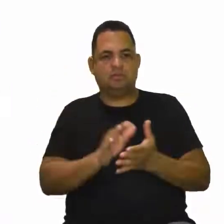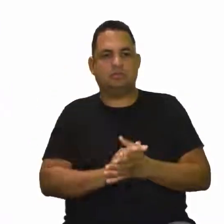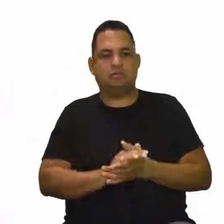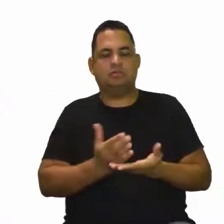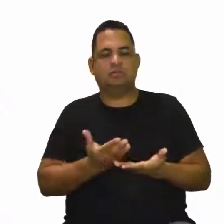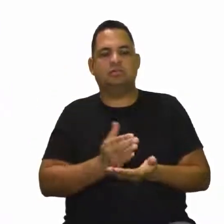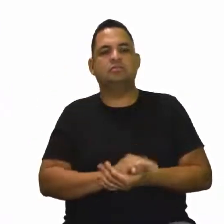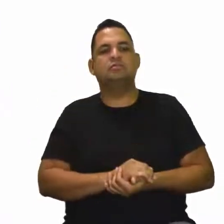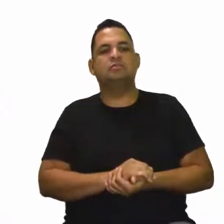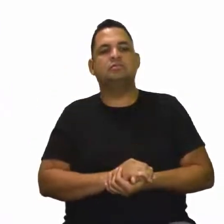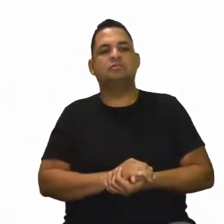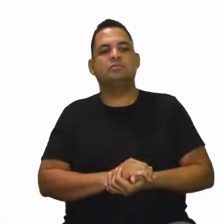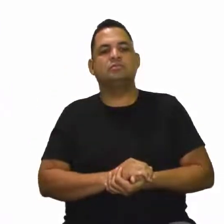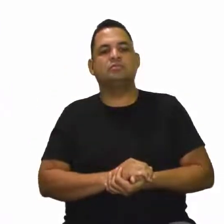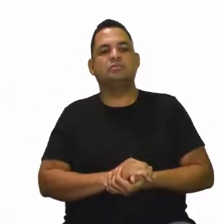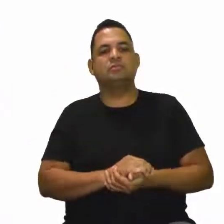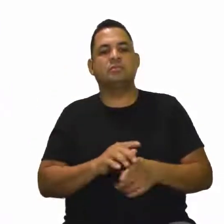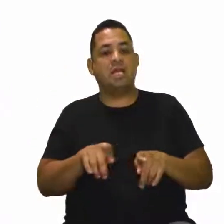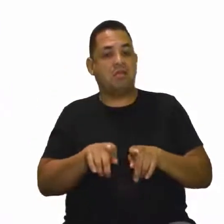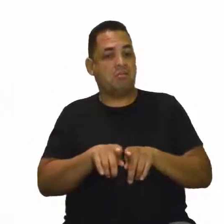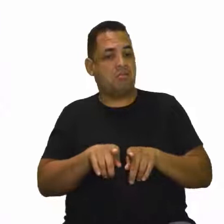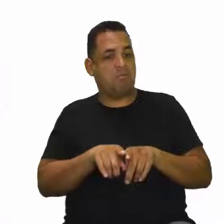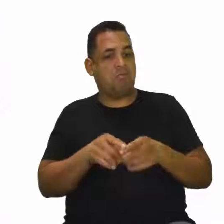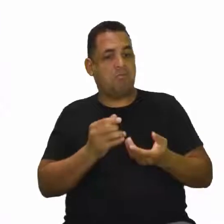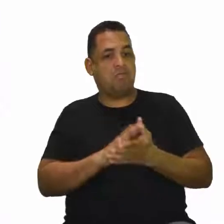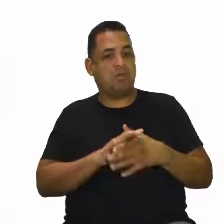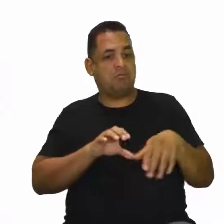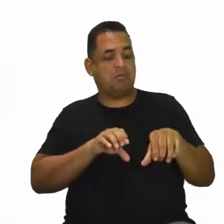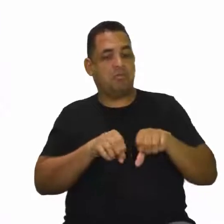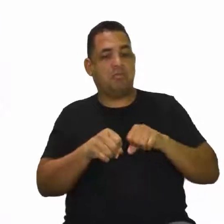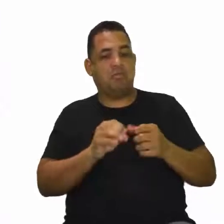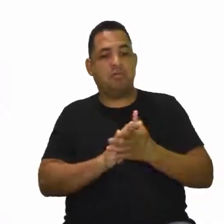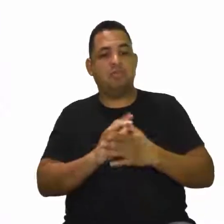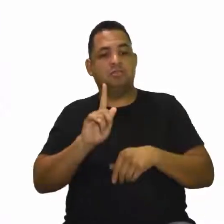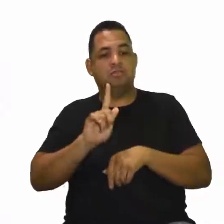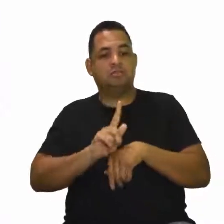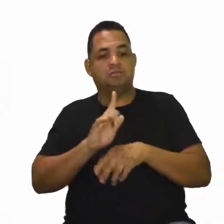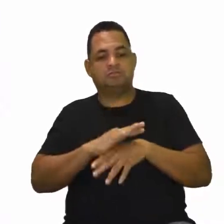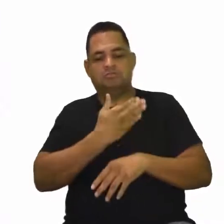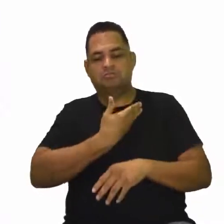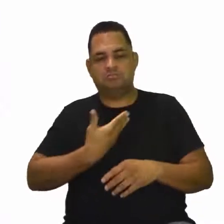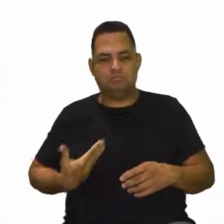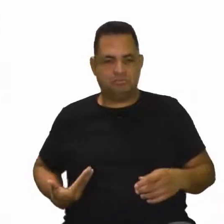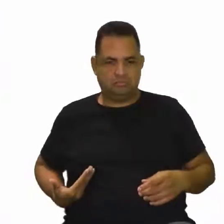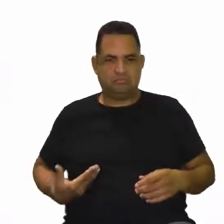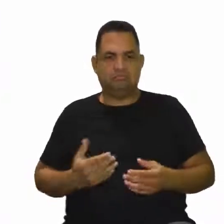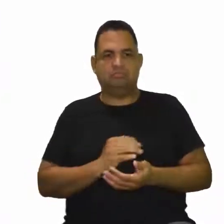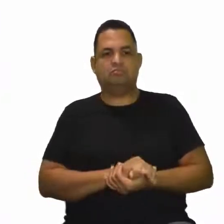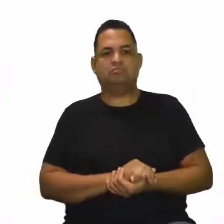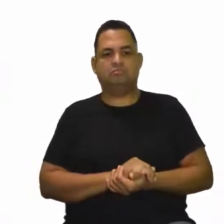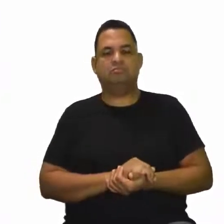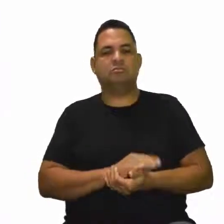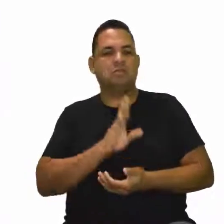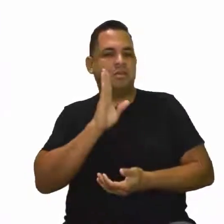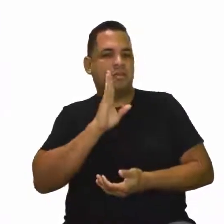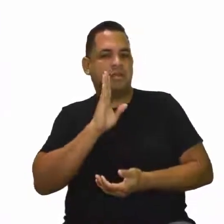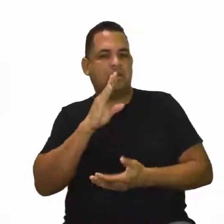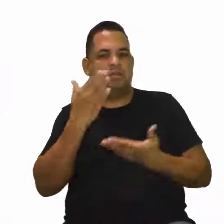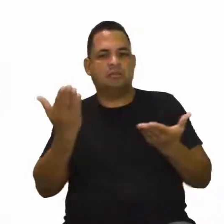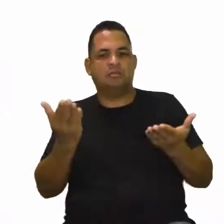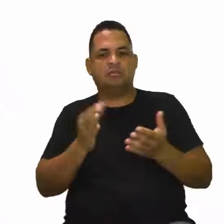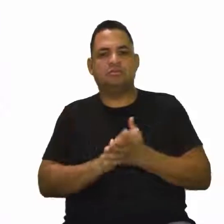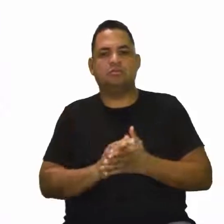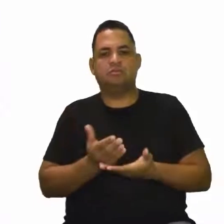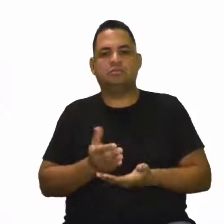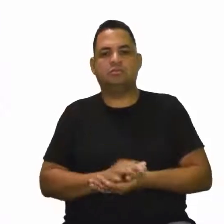é historiador e especialista em gestão pública. Olha que bacana. Do